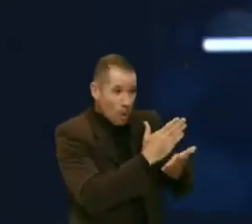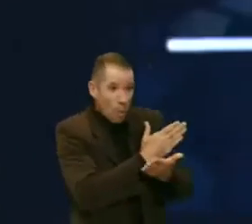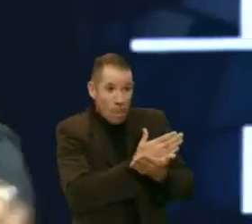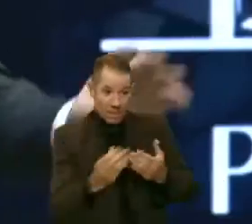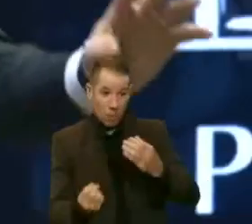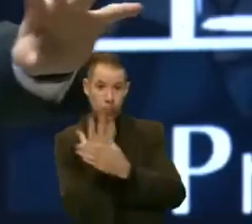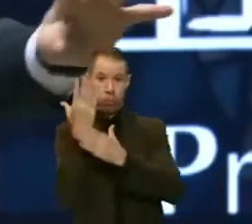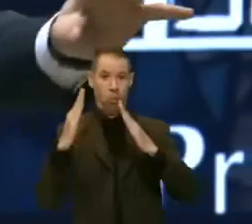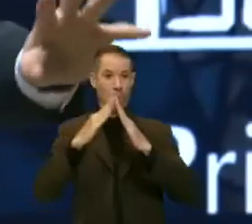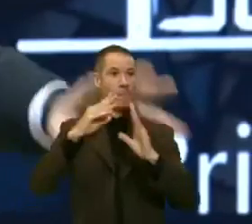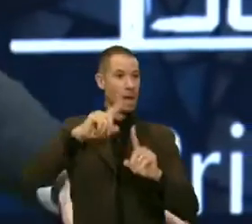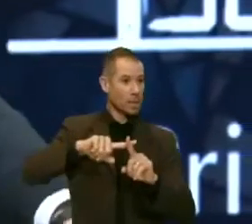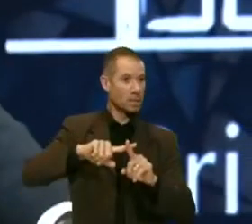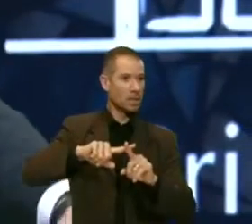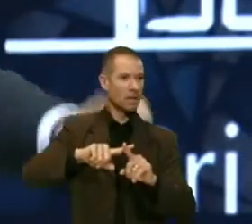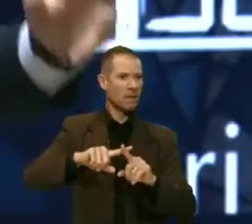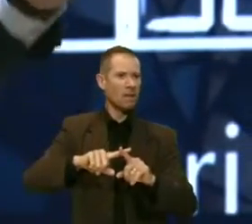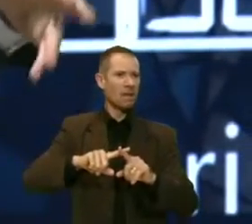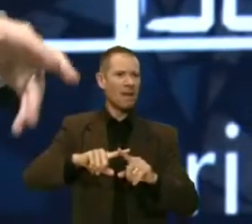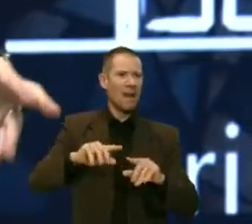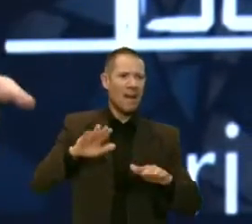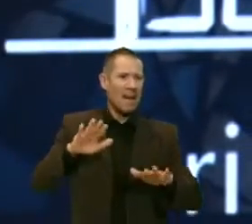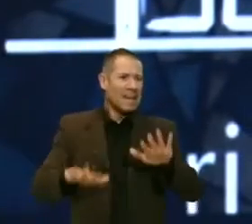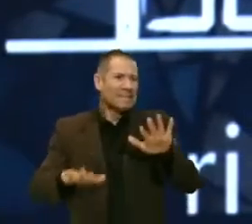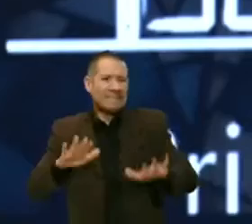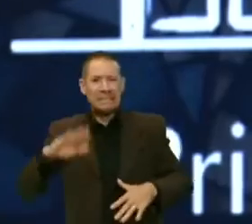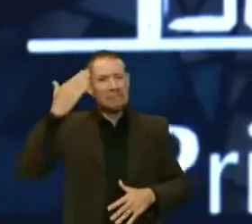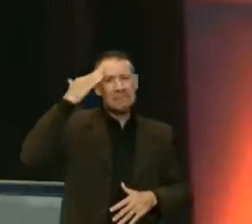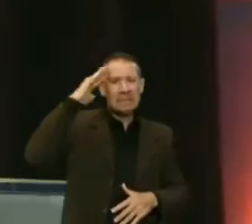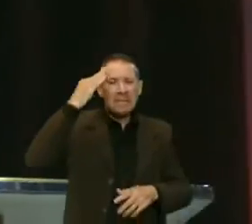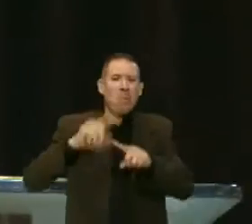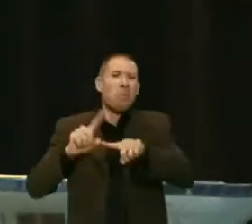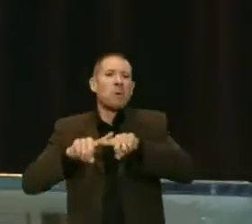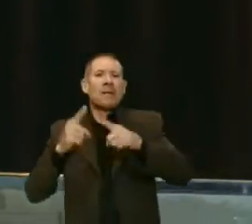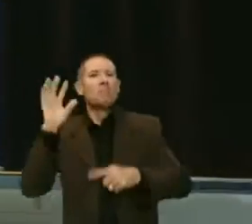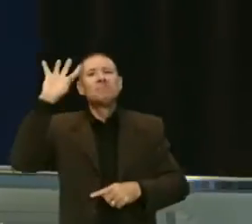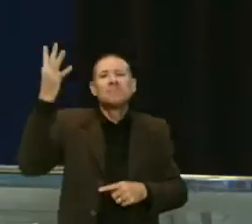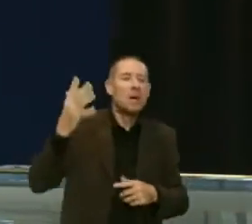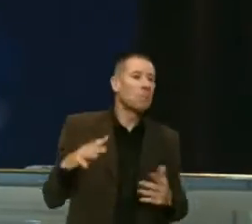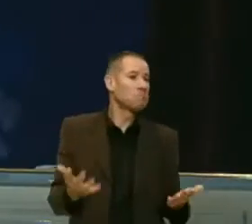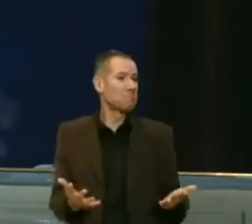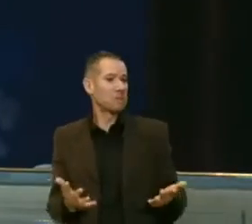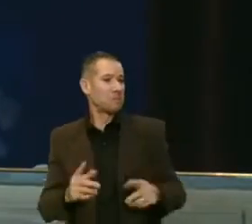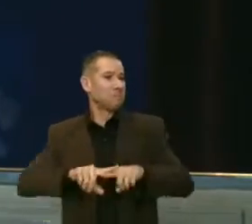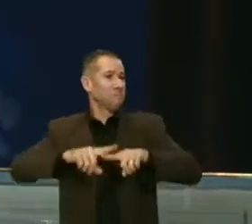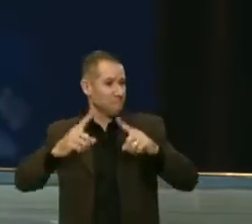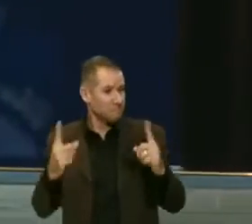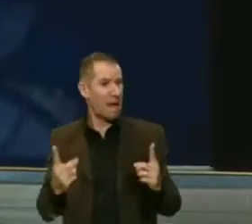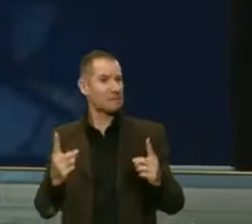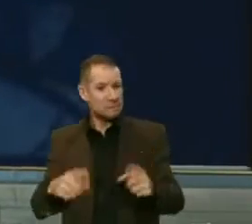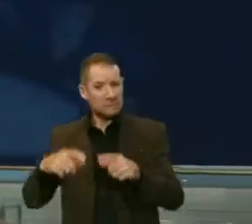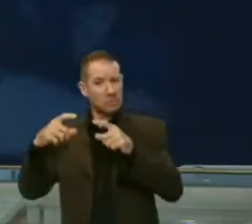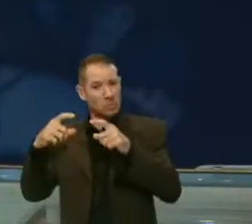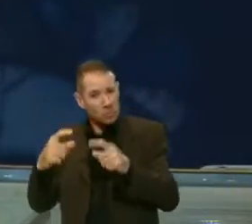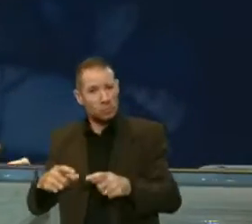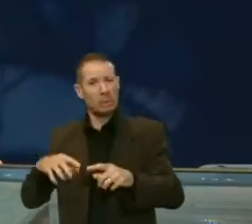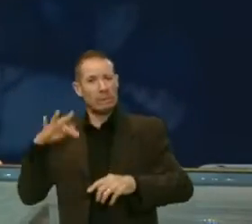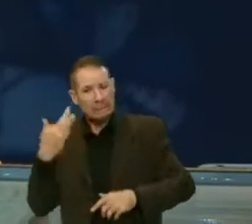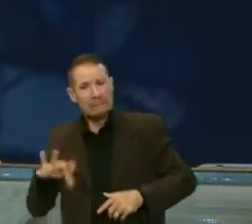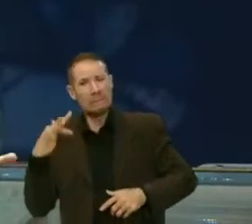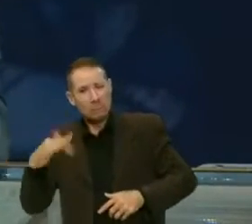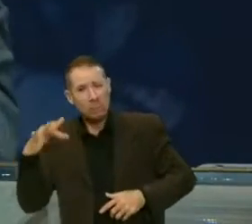muitas vezes não podemos entender o porquê, o que está acontecendo, mas no lugar da nossa